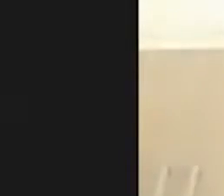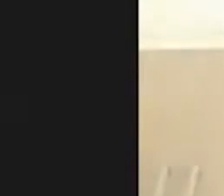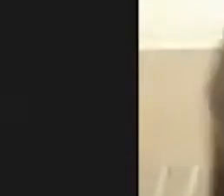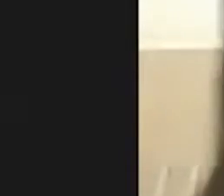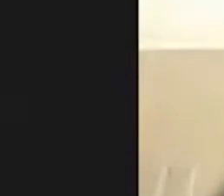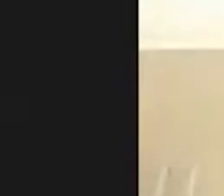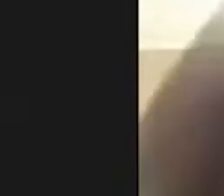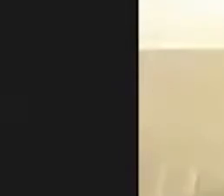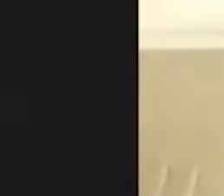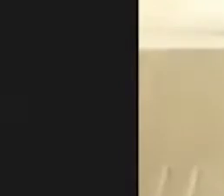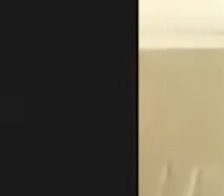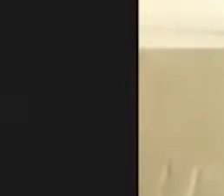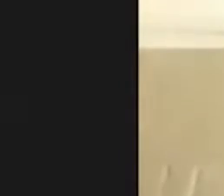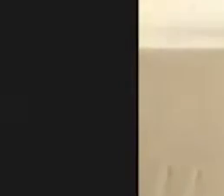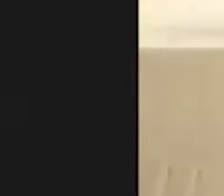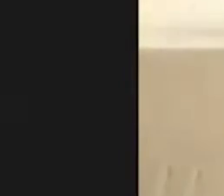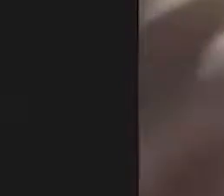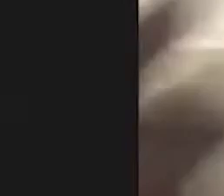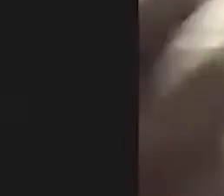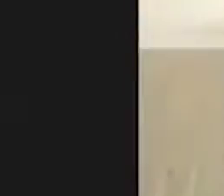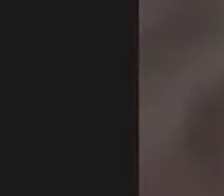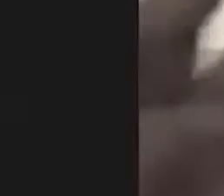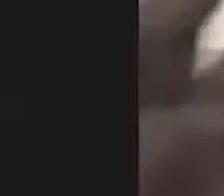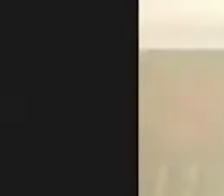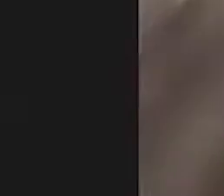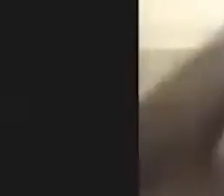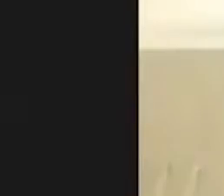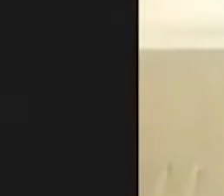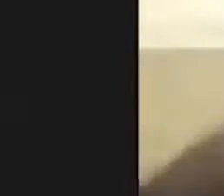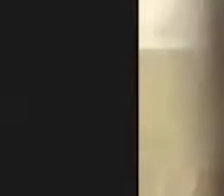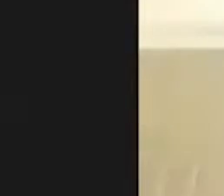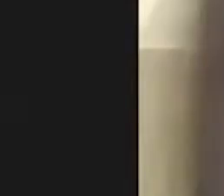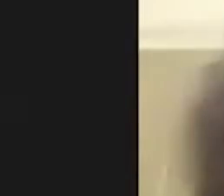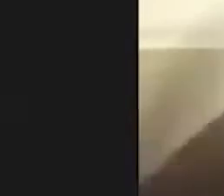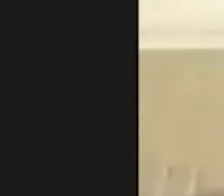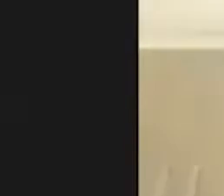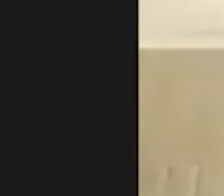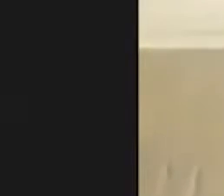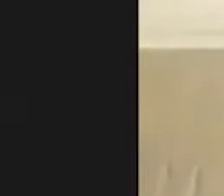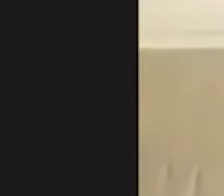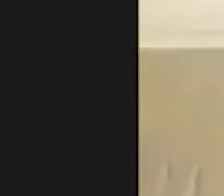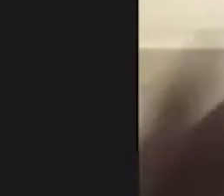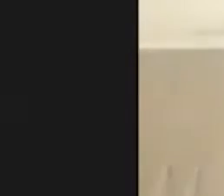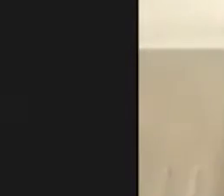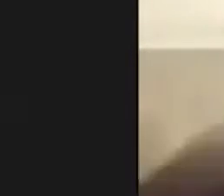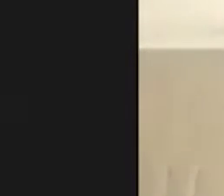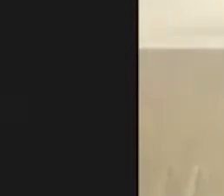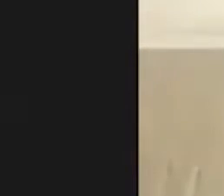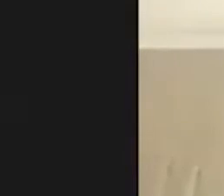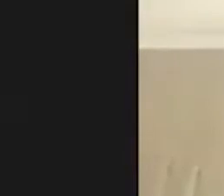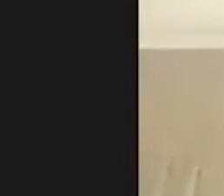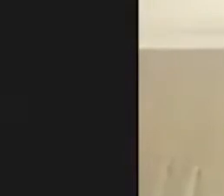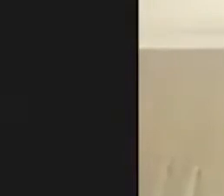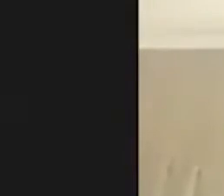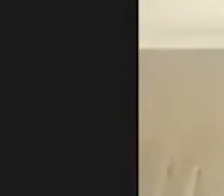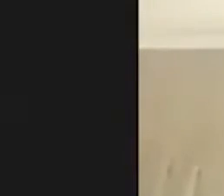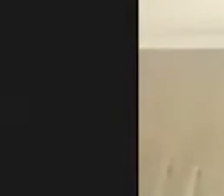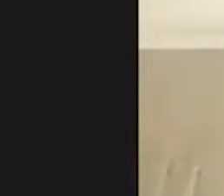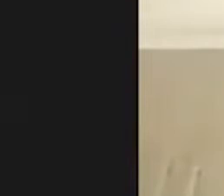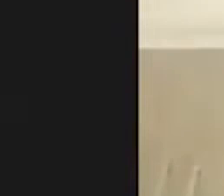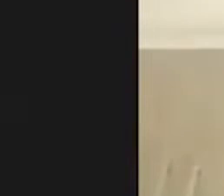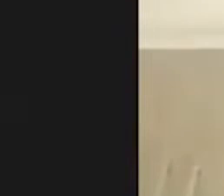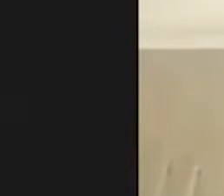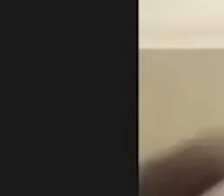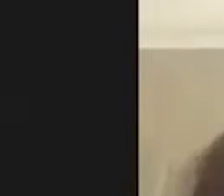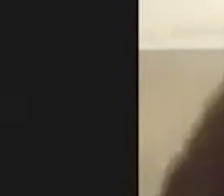movimento sindical precisa ter isso permanentemente na sua agenda, a fim de que essa